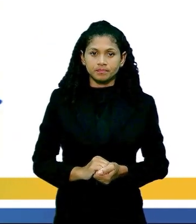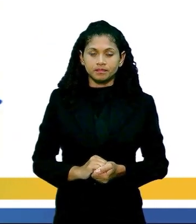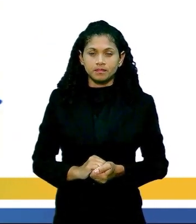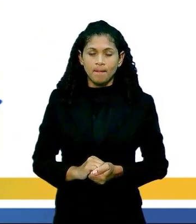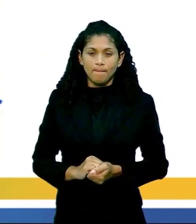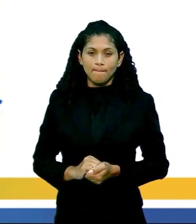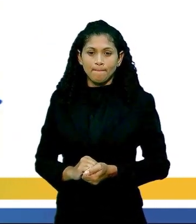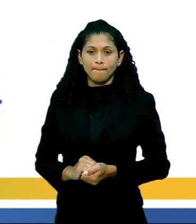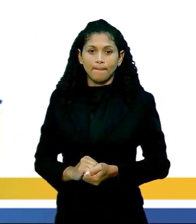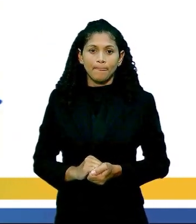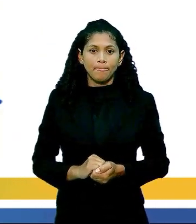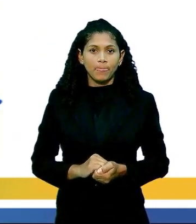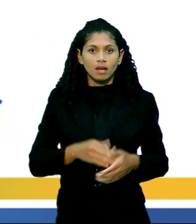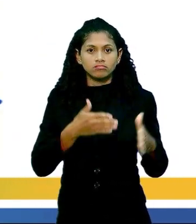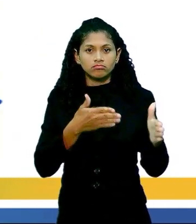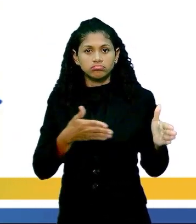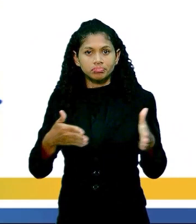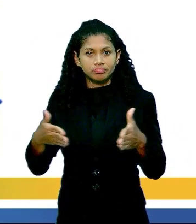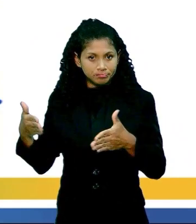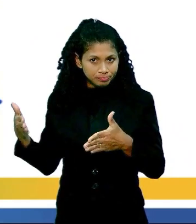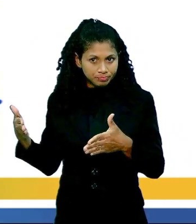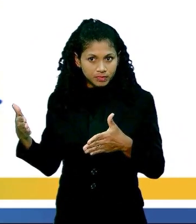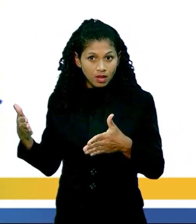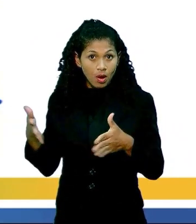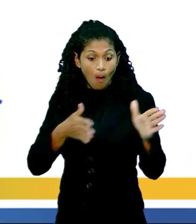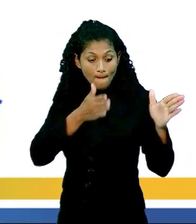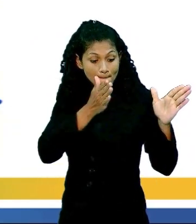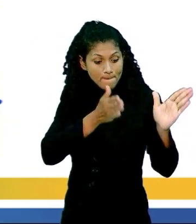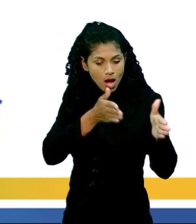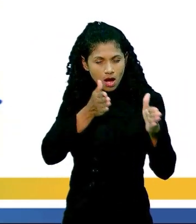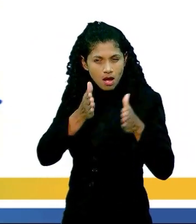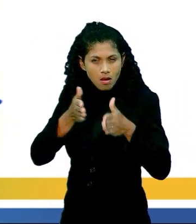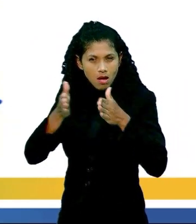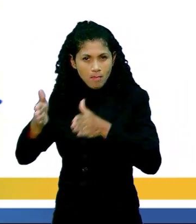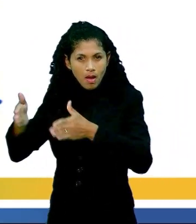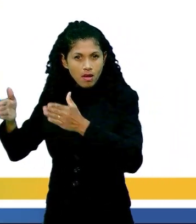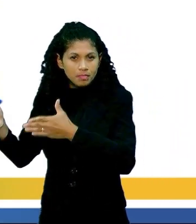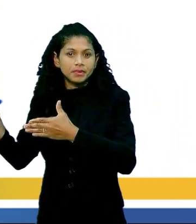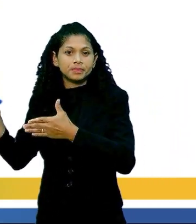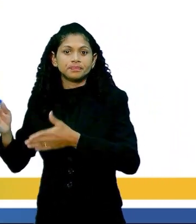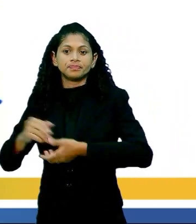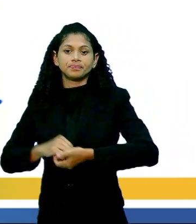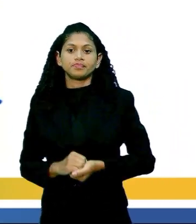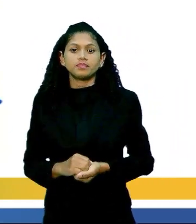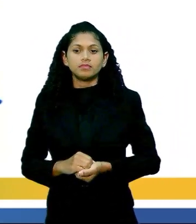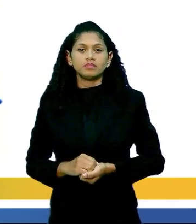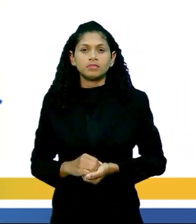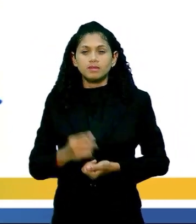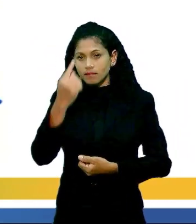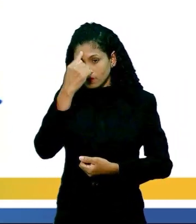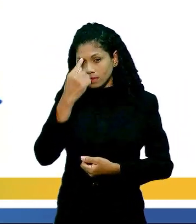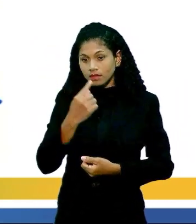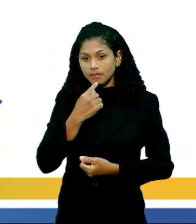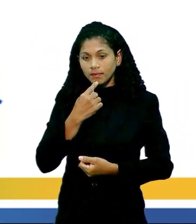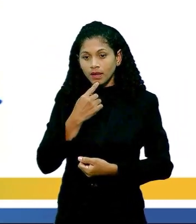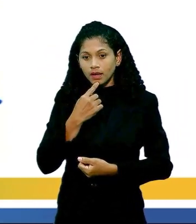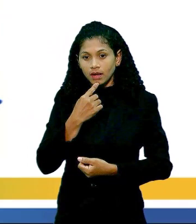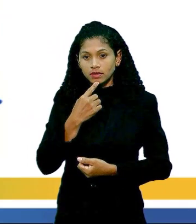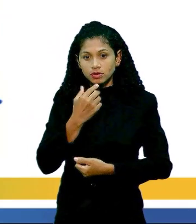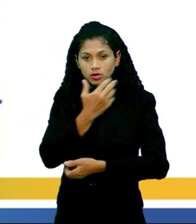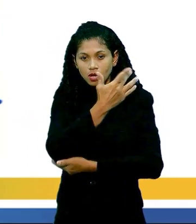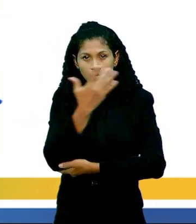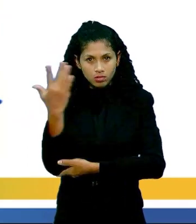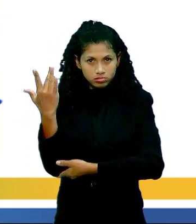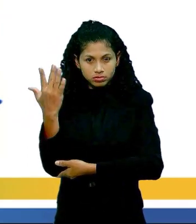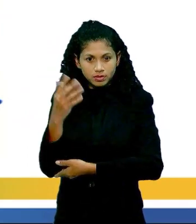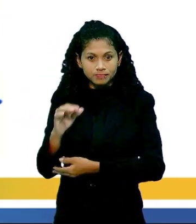Tendências da sucessão ecológica. Reparem no desenho abaixo, ele tem no